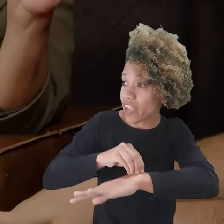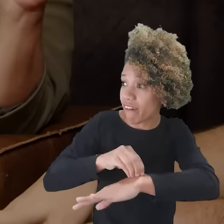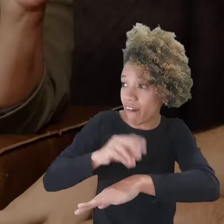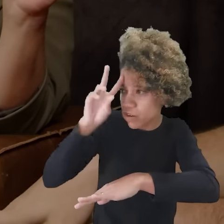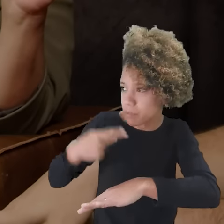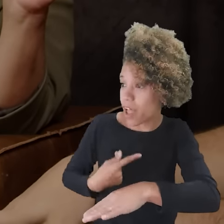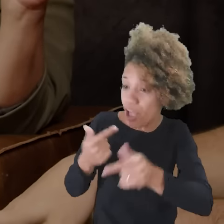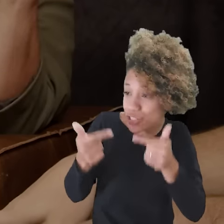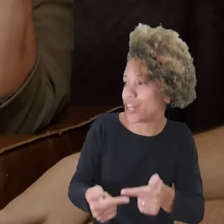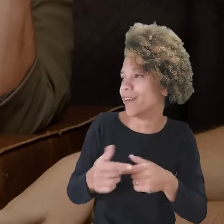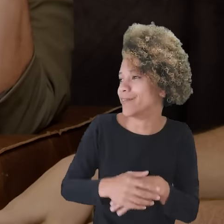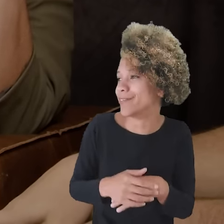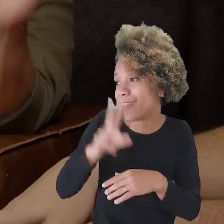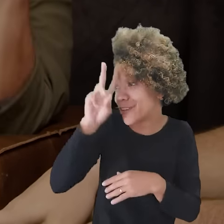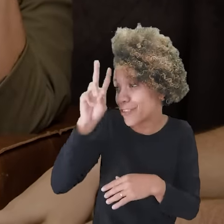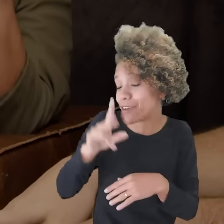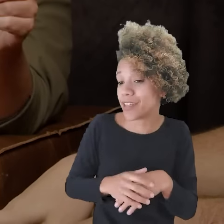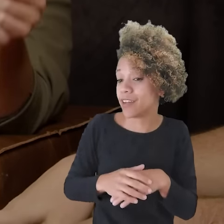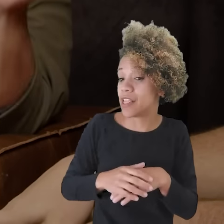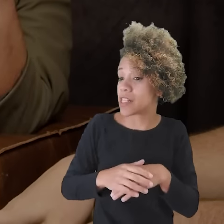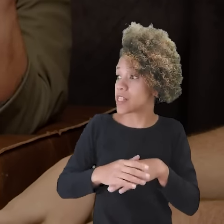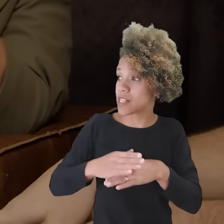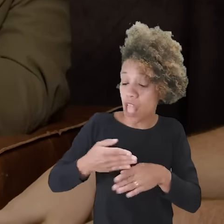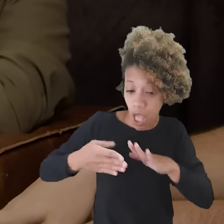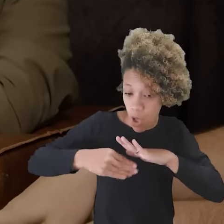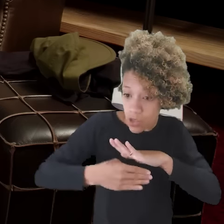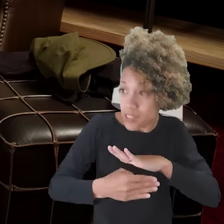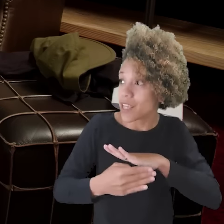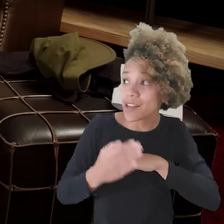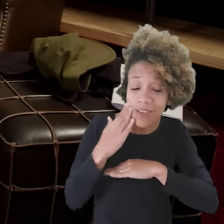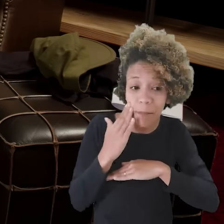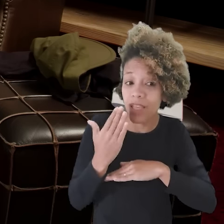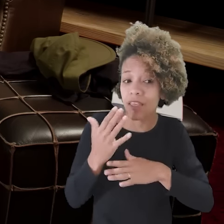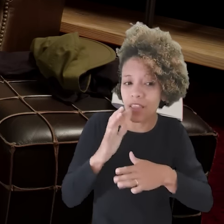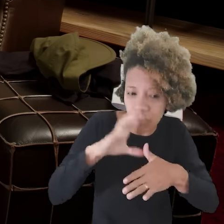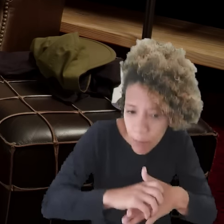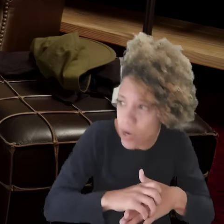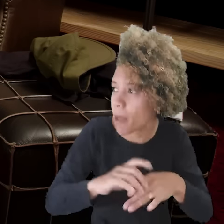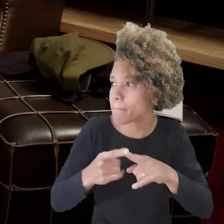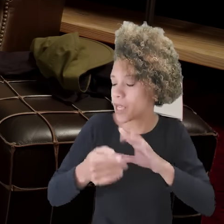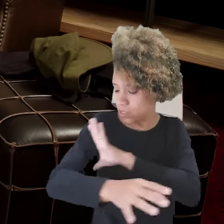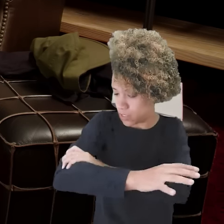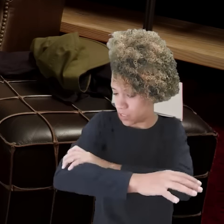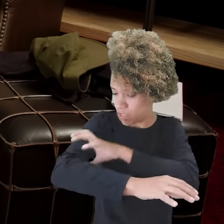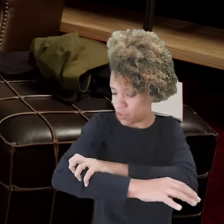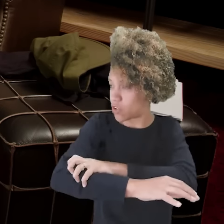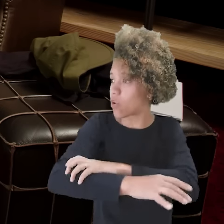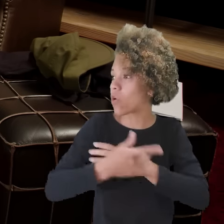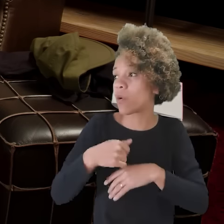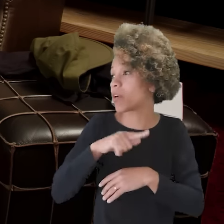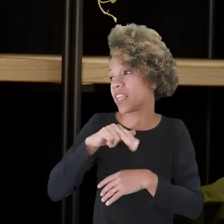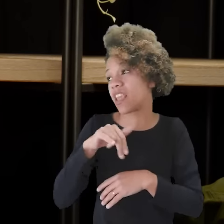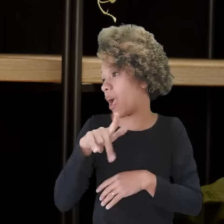mim é a parte mais chata da história é você ser atacado por um tubarão e saber que ele não vai te comer é tu vê o teu braço ele tratando o teu braço como